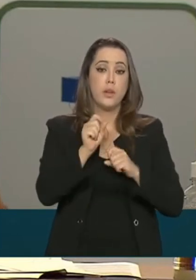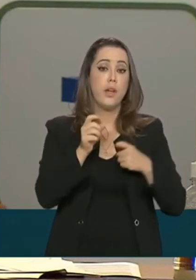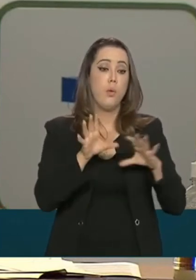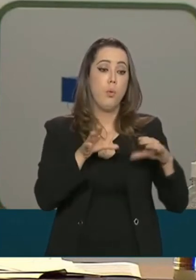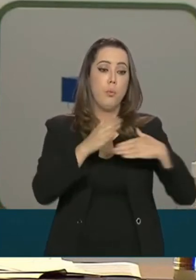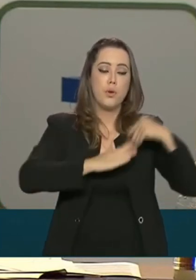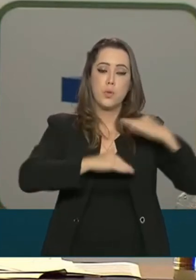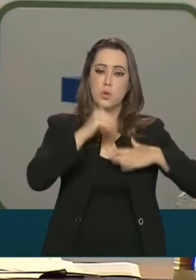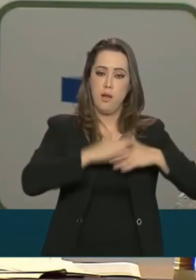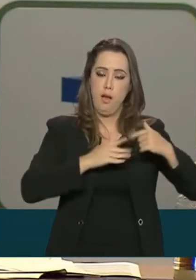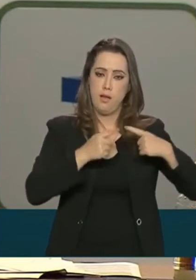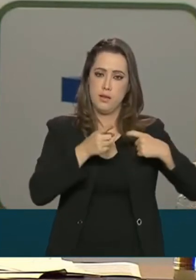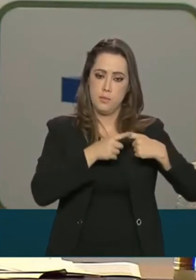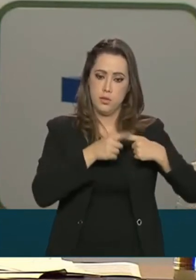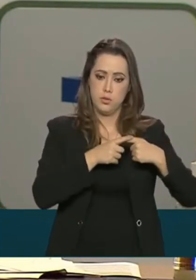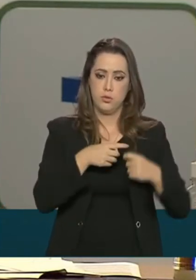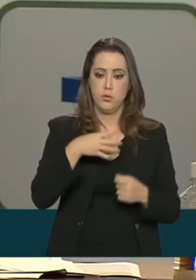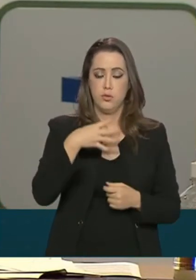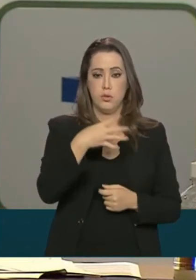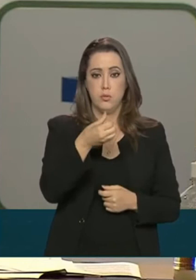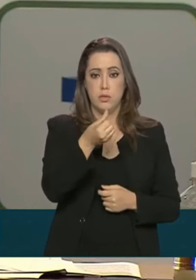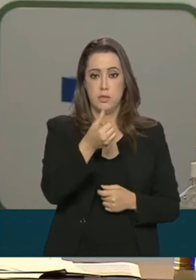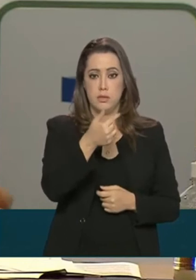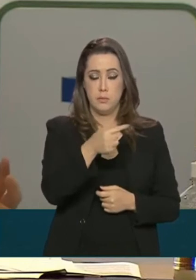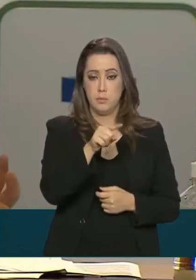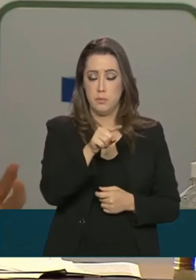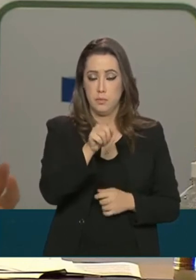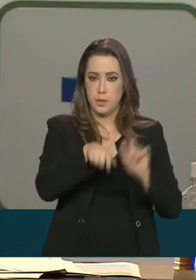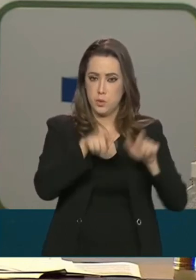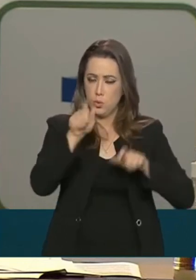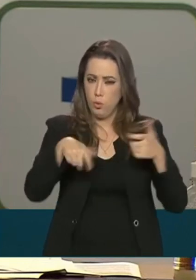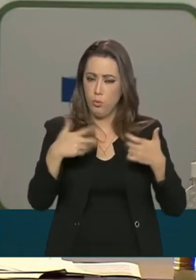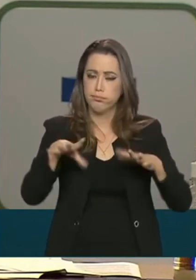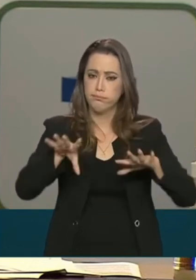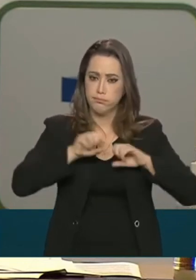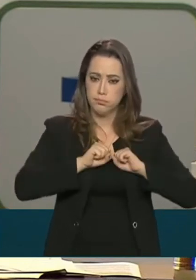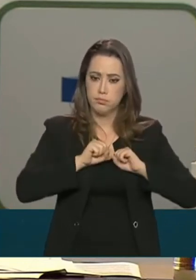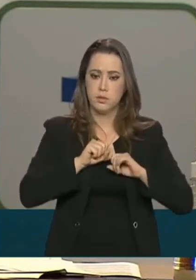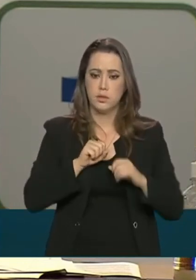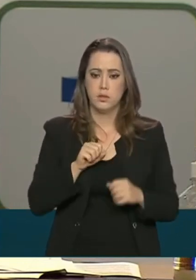786.417 casos notificados. Deste total,